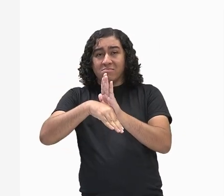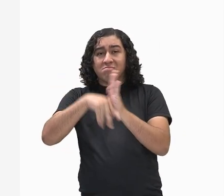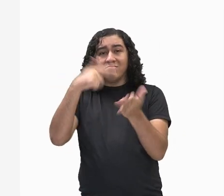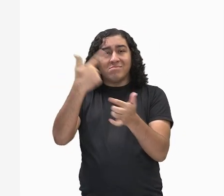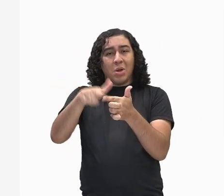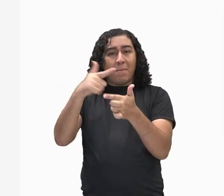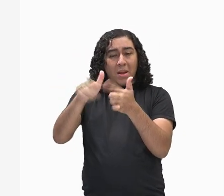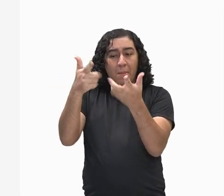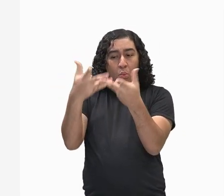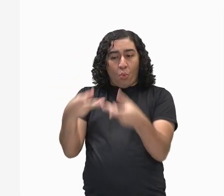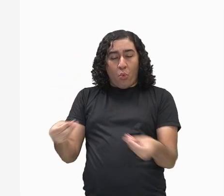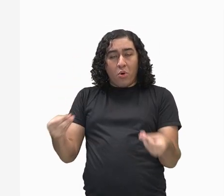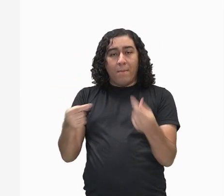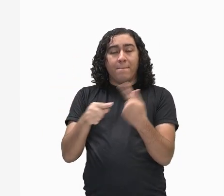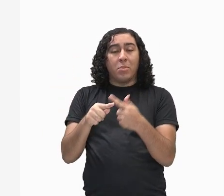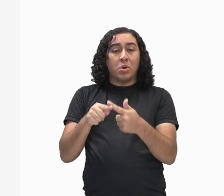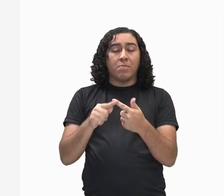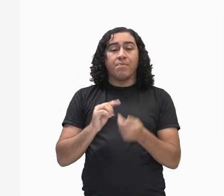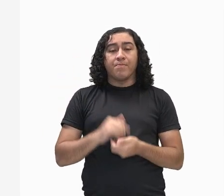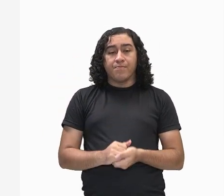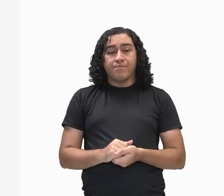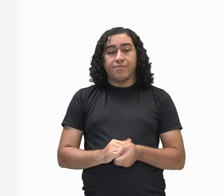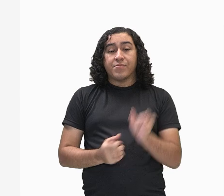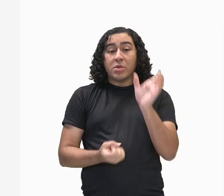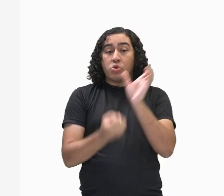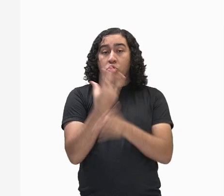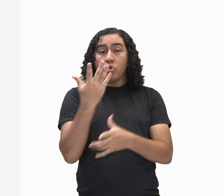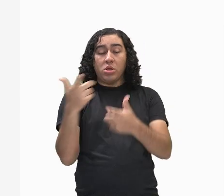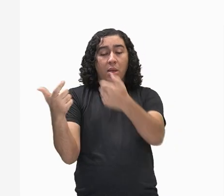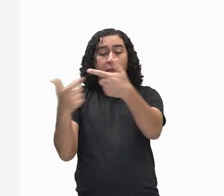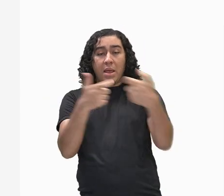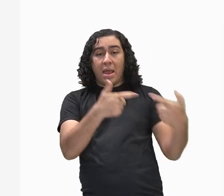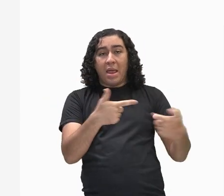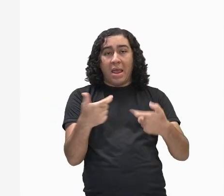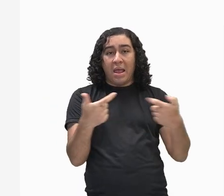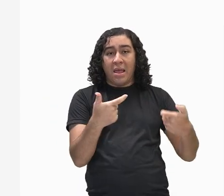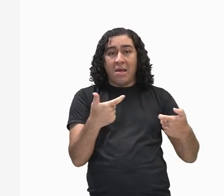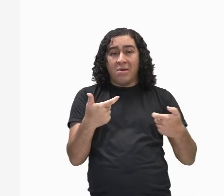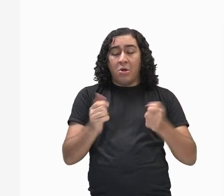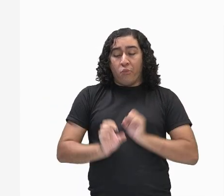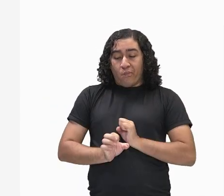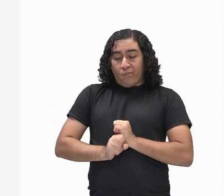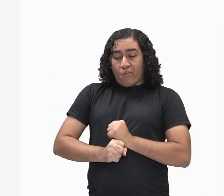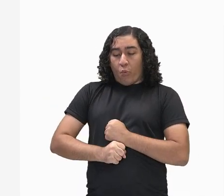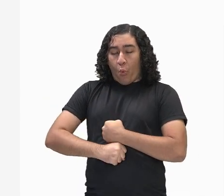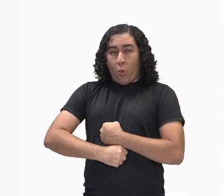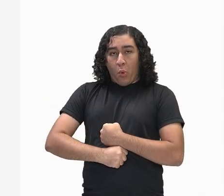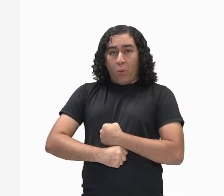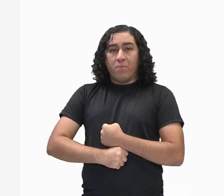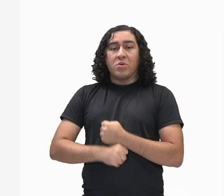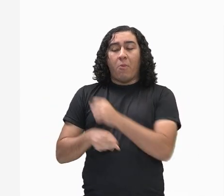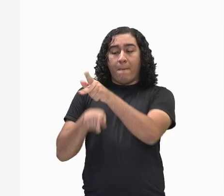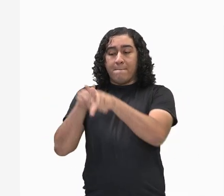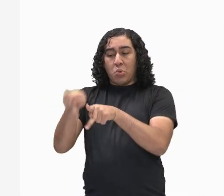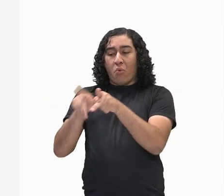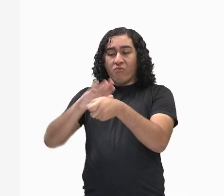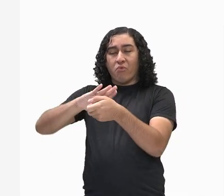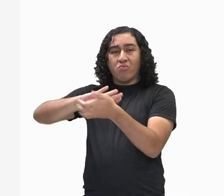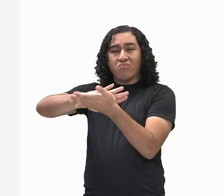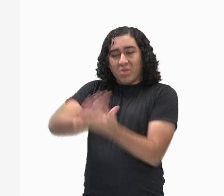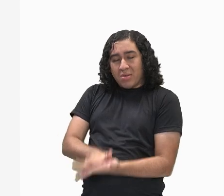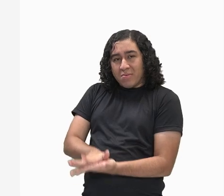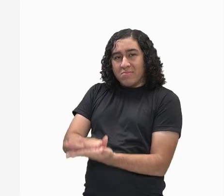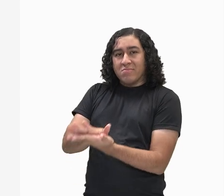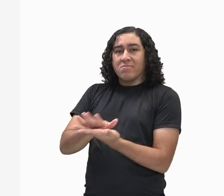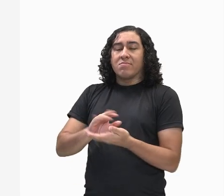crise, porque aparecem aí as guerras, a fome, os genocídios. Eu estou falando